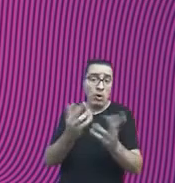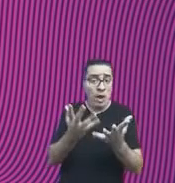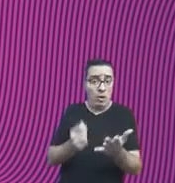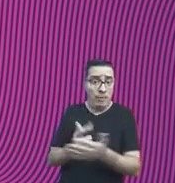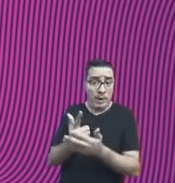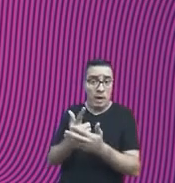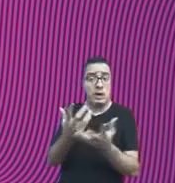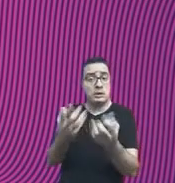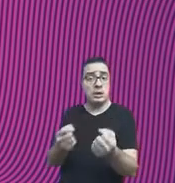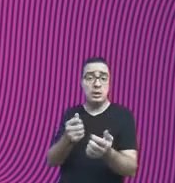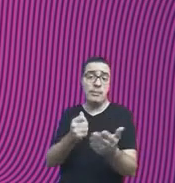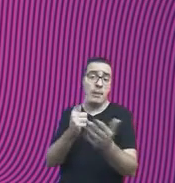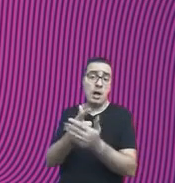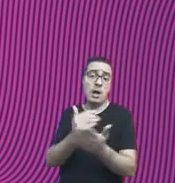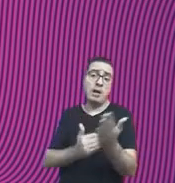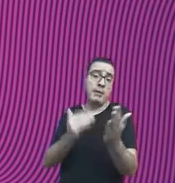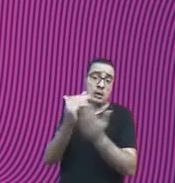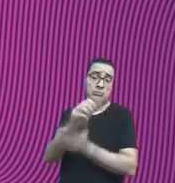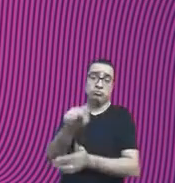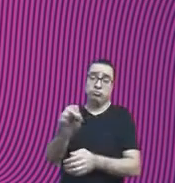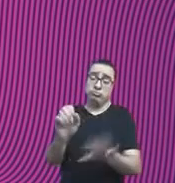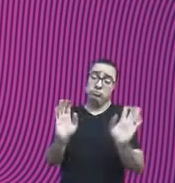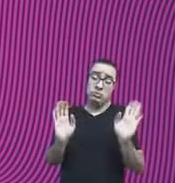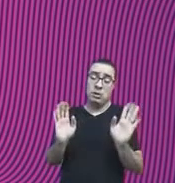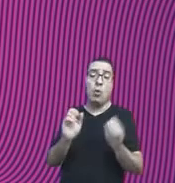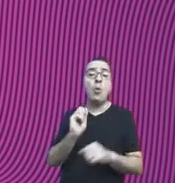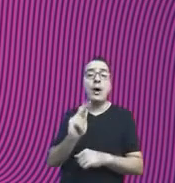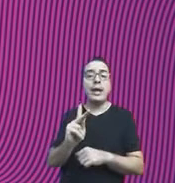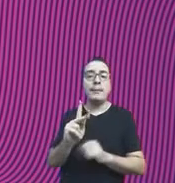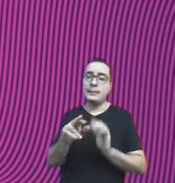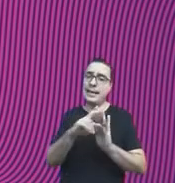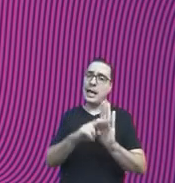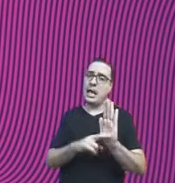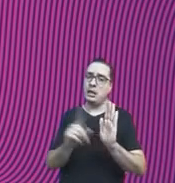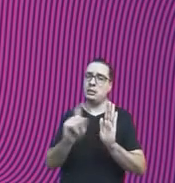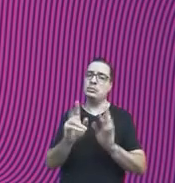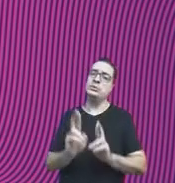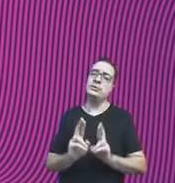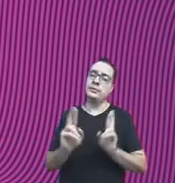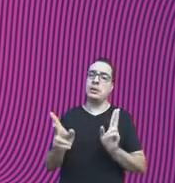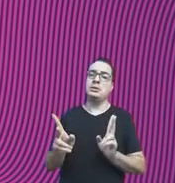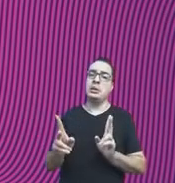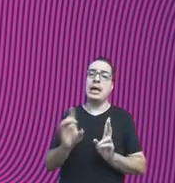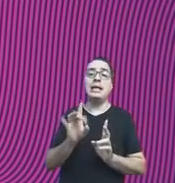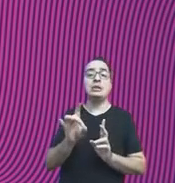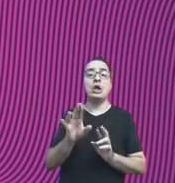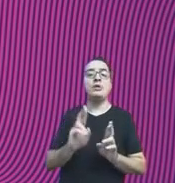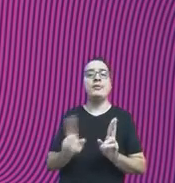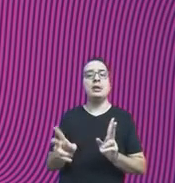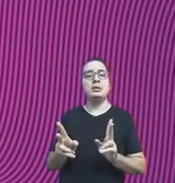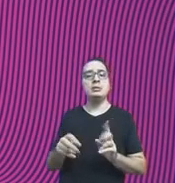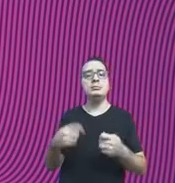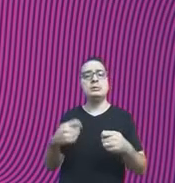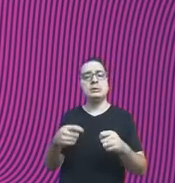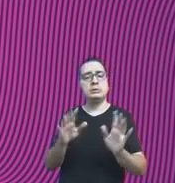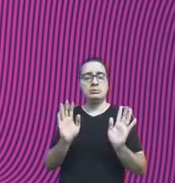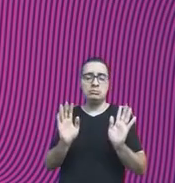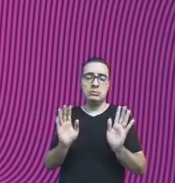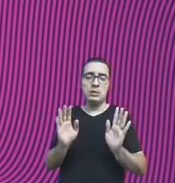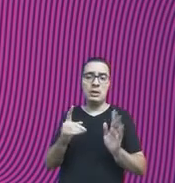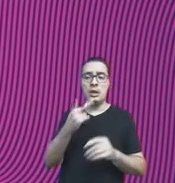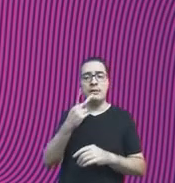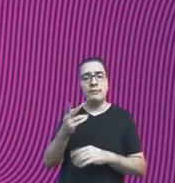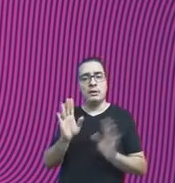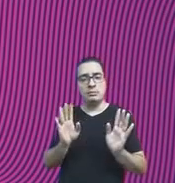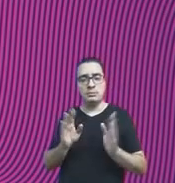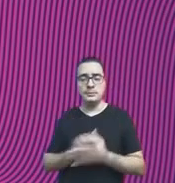por isso. Ok, mas essa não pode ser a regra, né? Essa tem que ser a exceção, tem que ser o nicho que justifica a regra. E aí